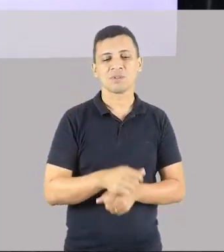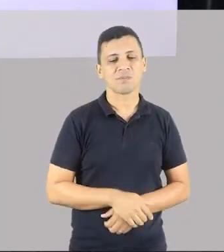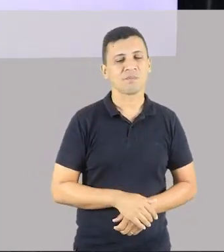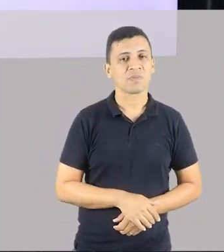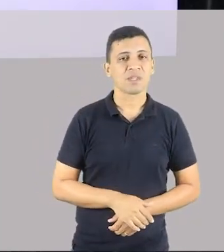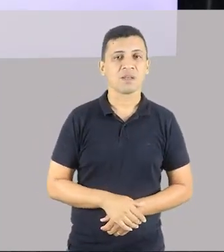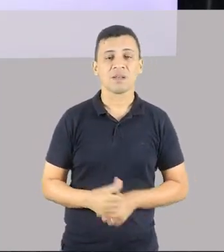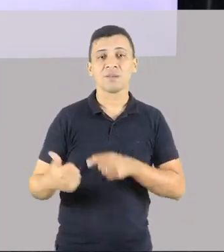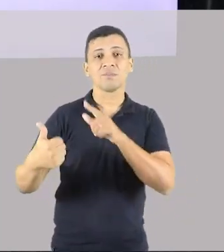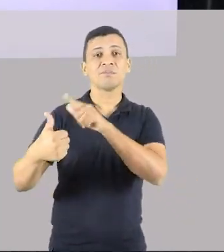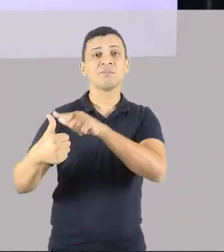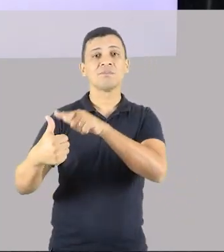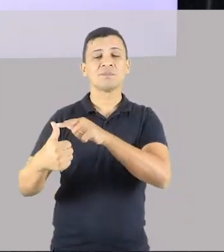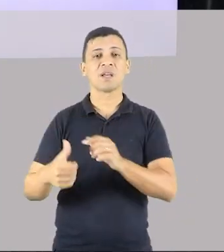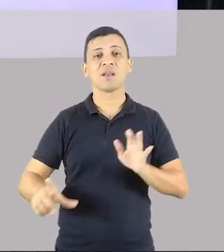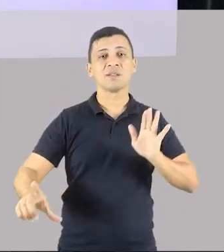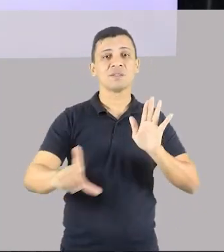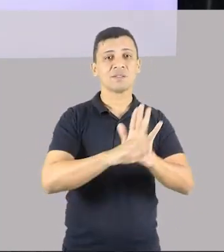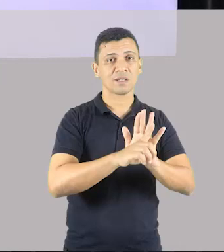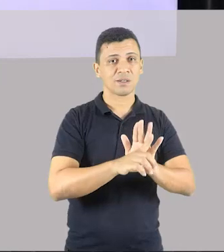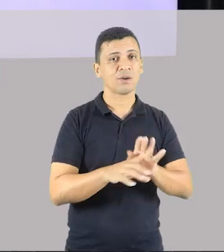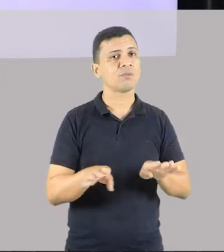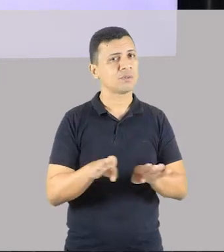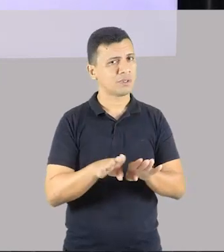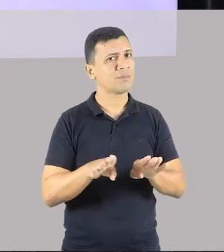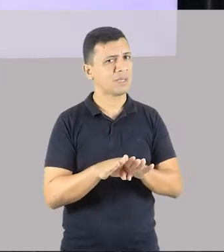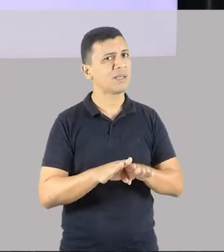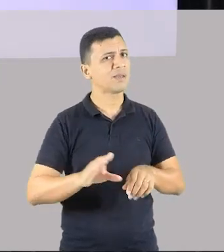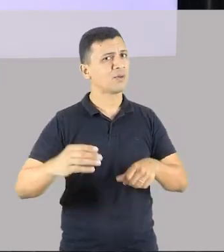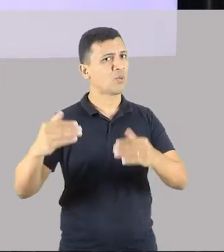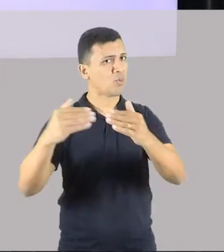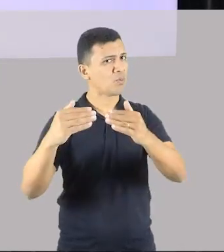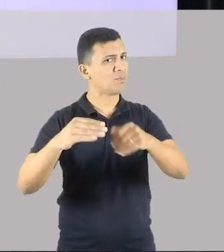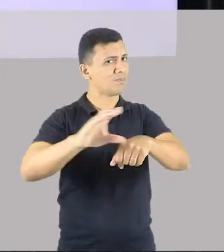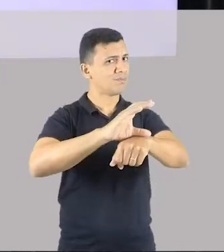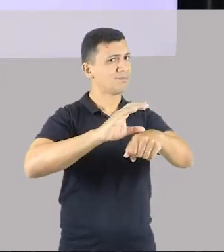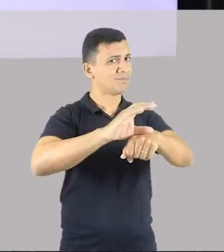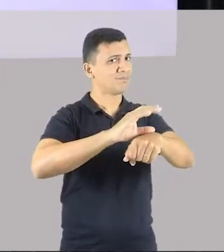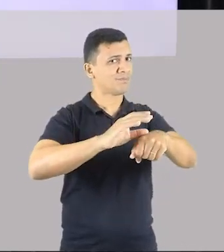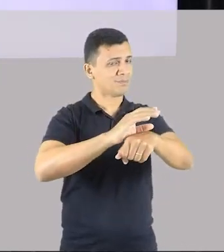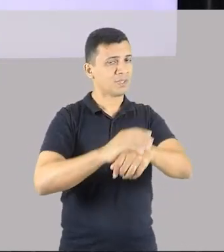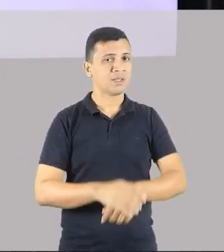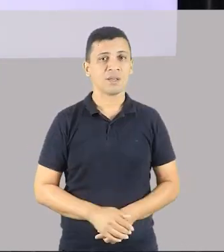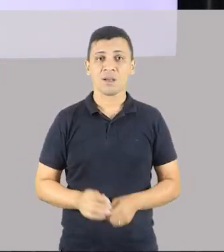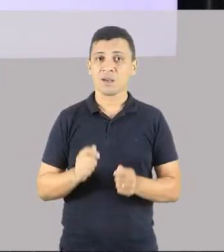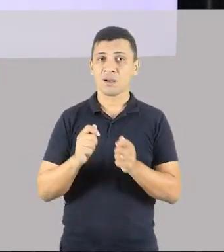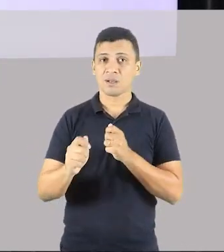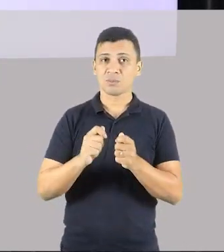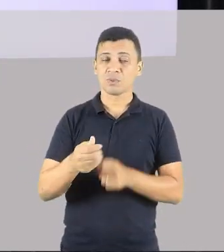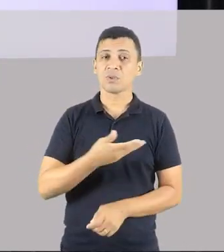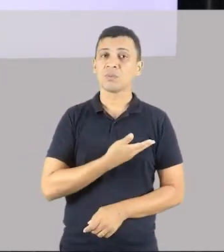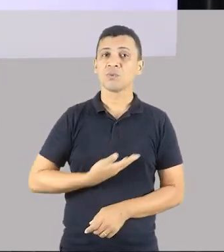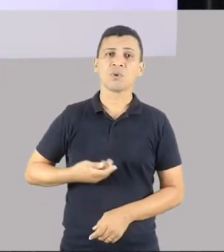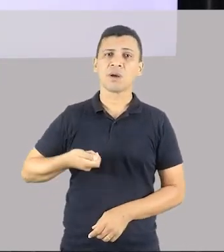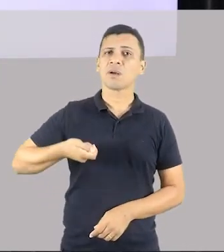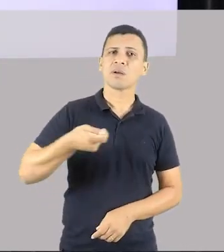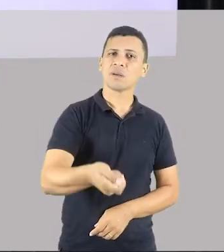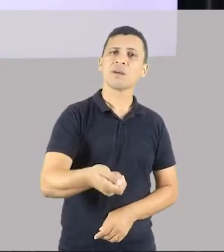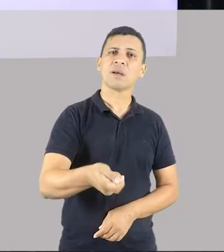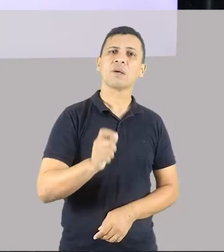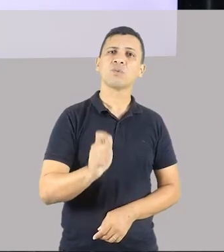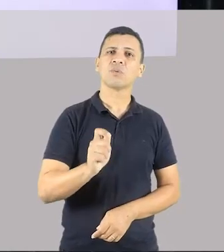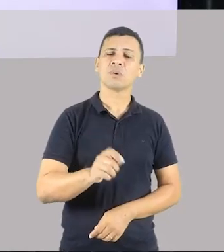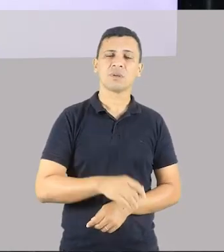temos o princípio da legalidade, que é também constitucional. Aquele princípio que para a administração pública vai garantir que a